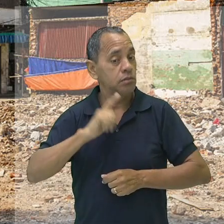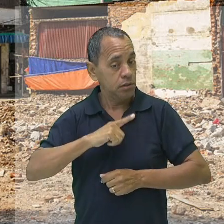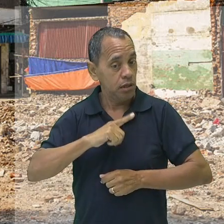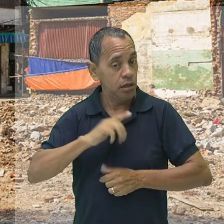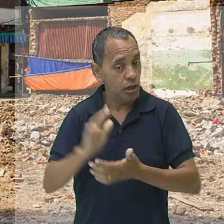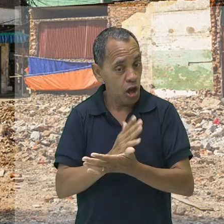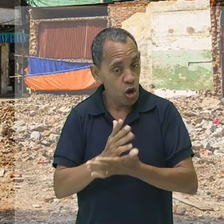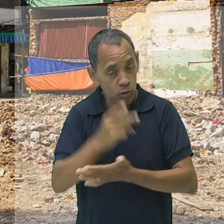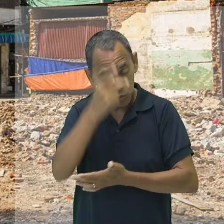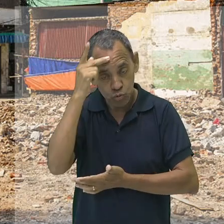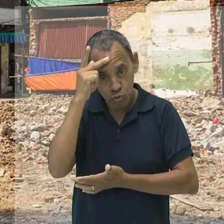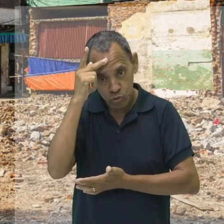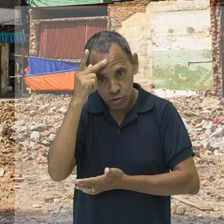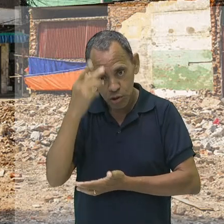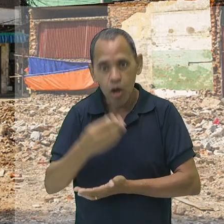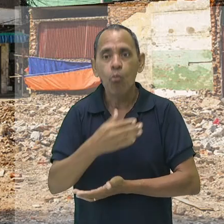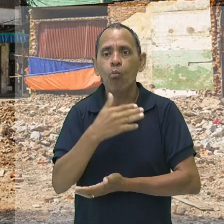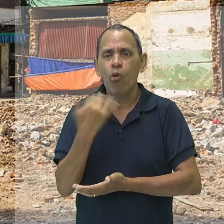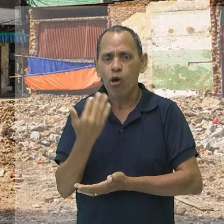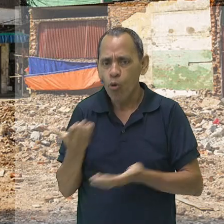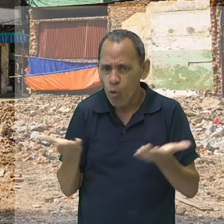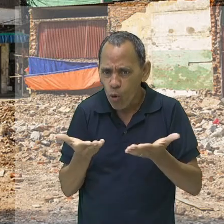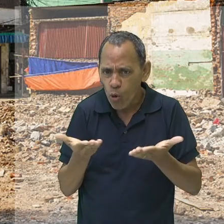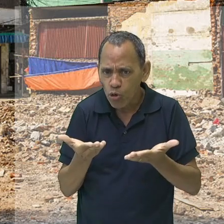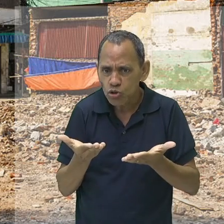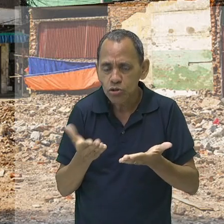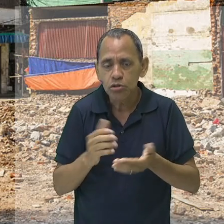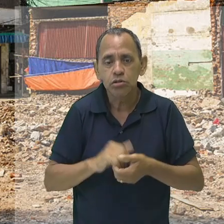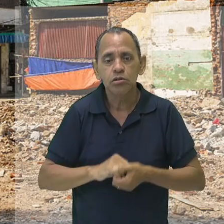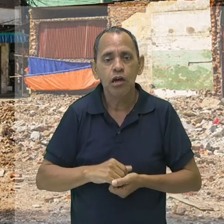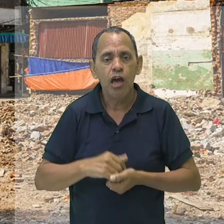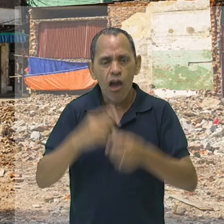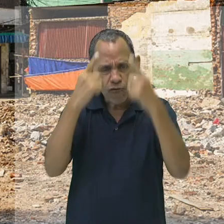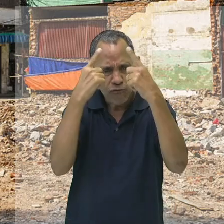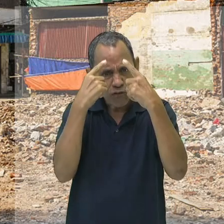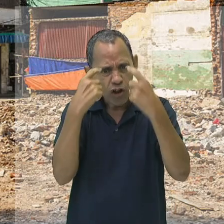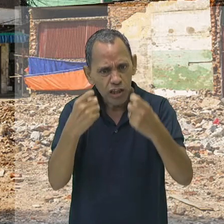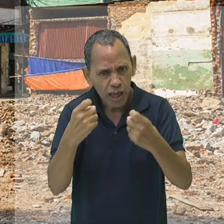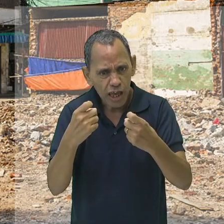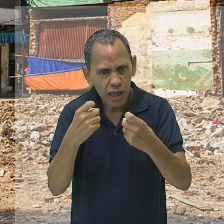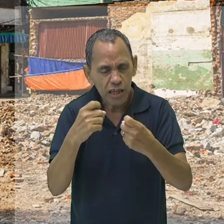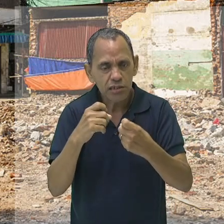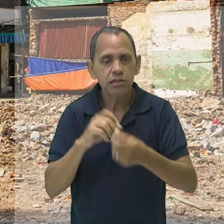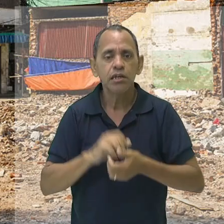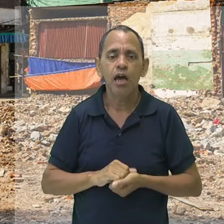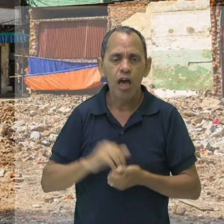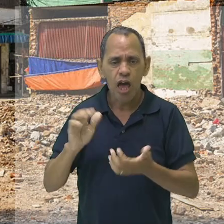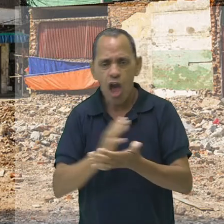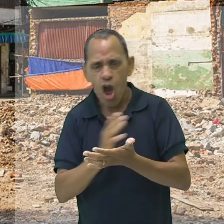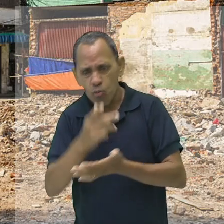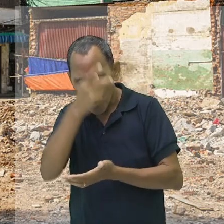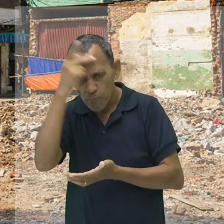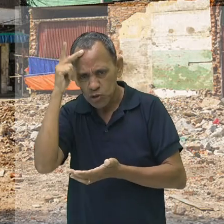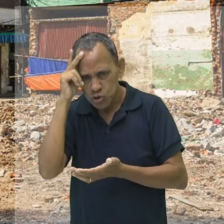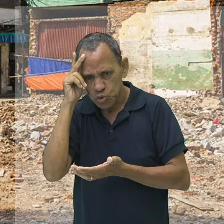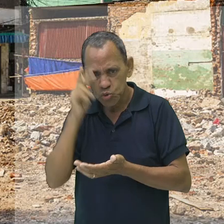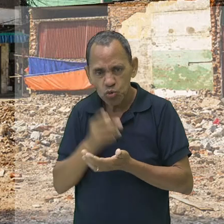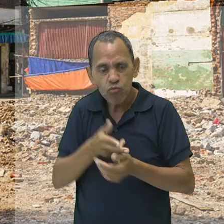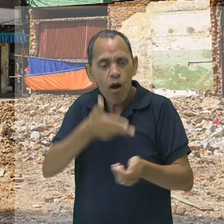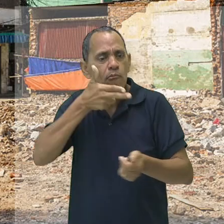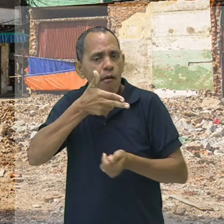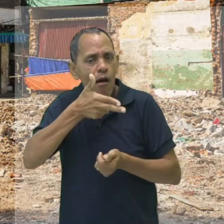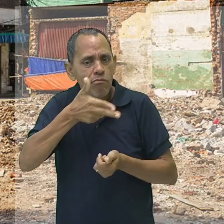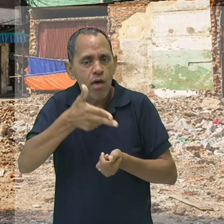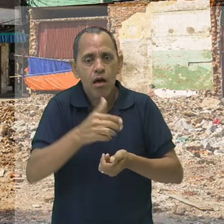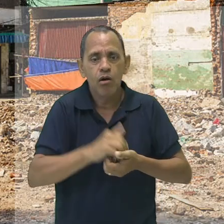tipo, será que eu vou morrer hoje? Né? Será que a violência, alguém vai me assaltar hoje? Né? Será que eu vou conseguir dinheiro